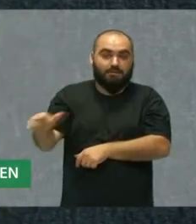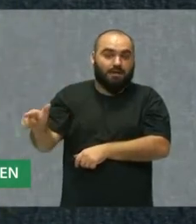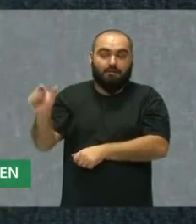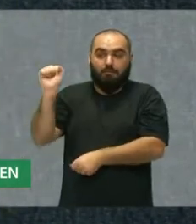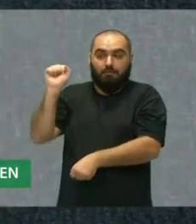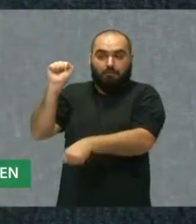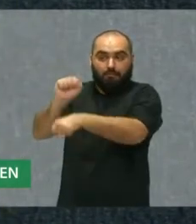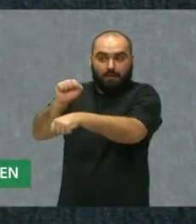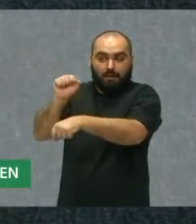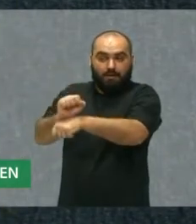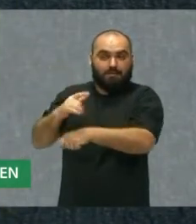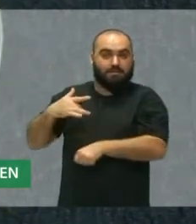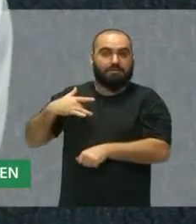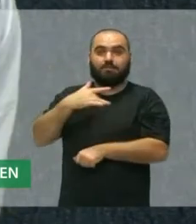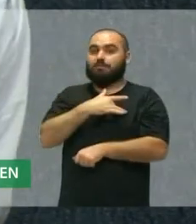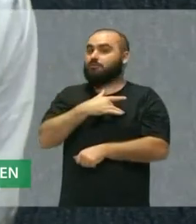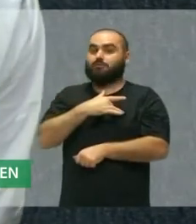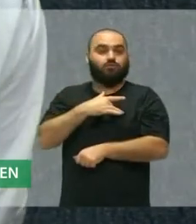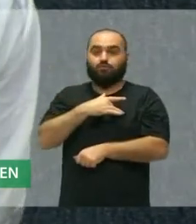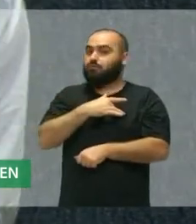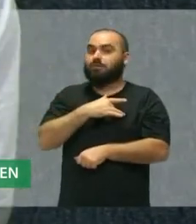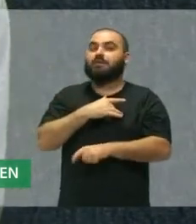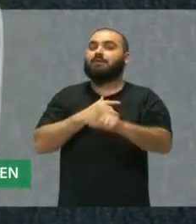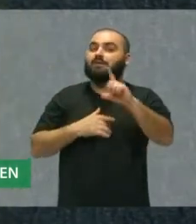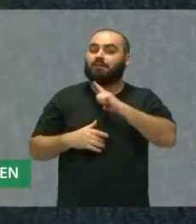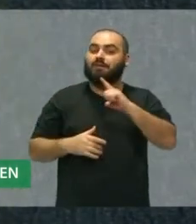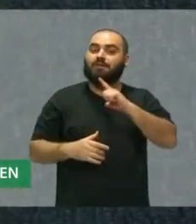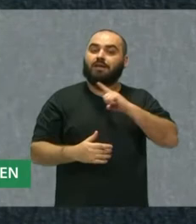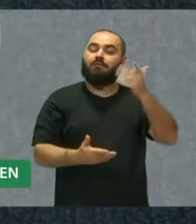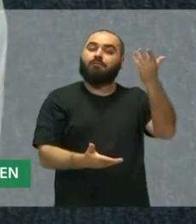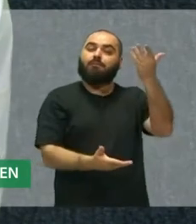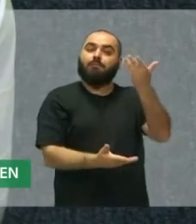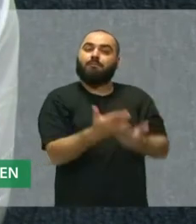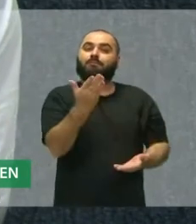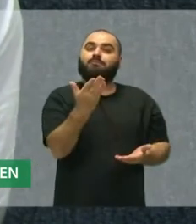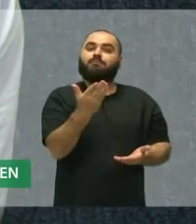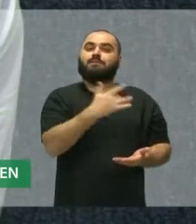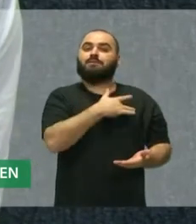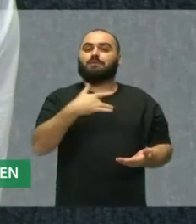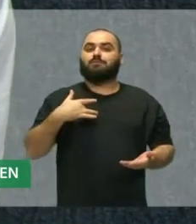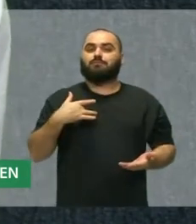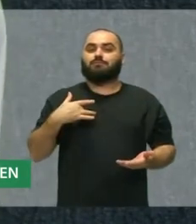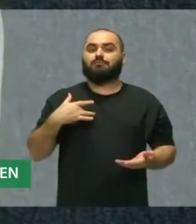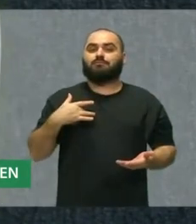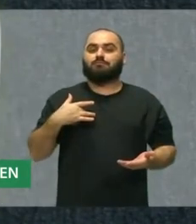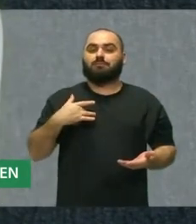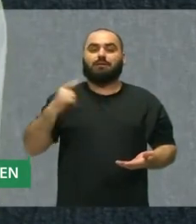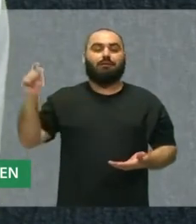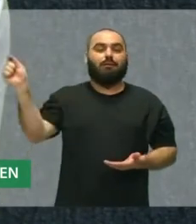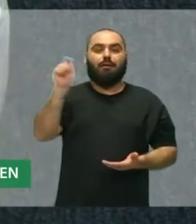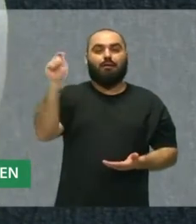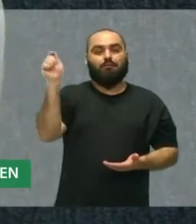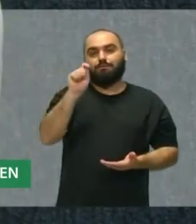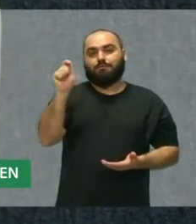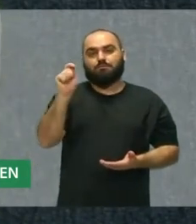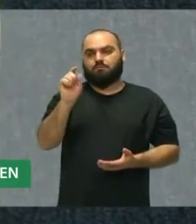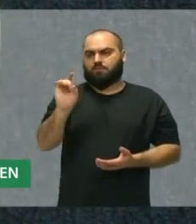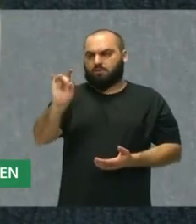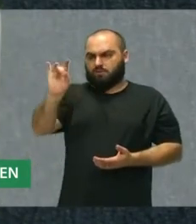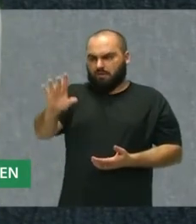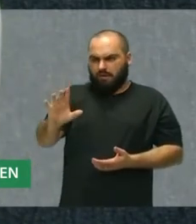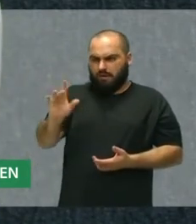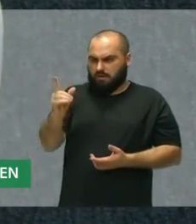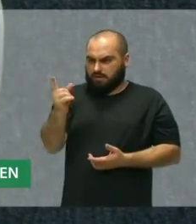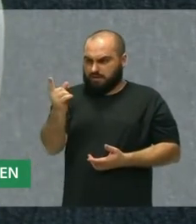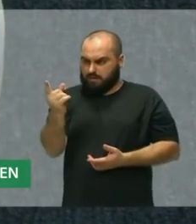congelamento de recursos na saúde. Nós tivemos um desfinanciamento em saúde. Isso é grave. E não é só a questão de